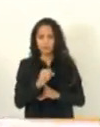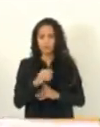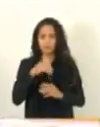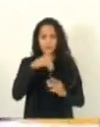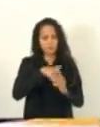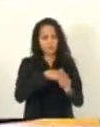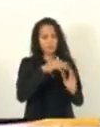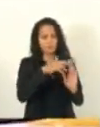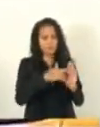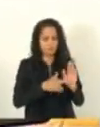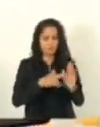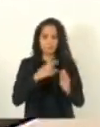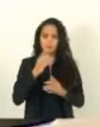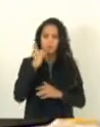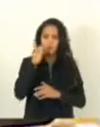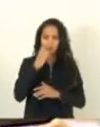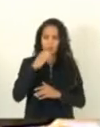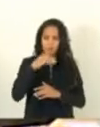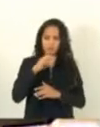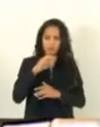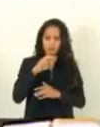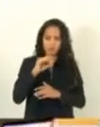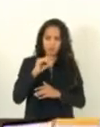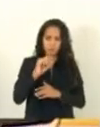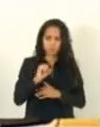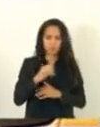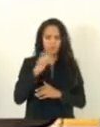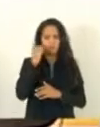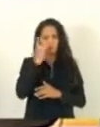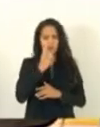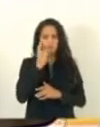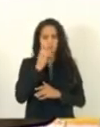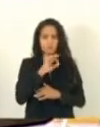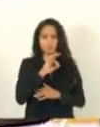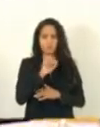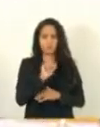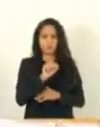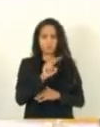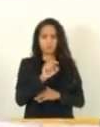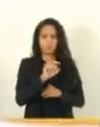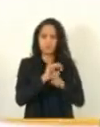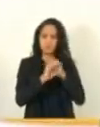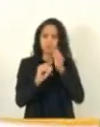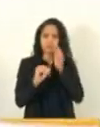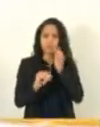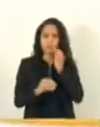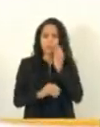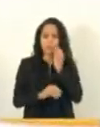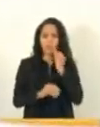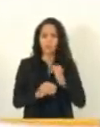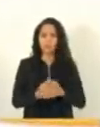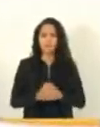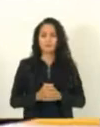Voto com o relator. Deputado Marcelo Santos está presidindo. Deputado doutor Rafael Favato.